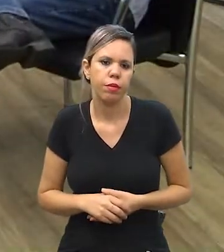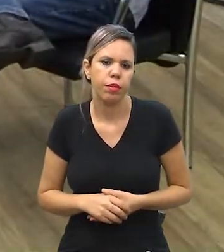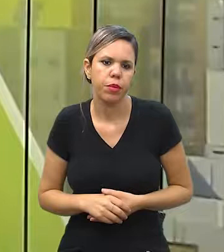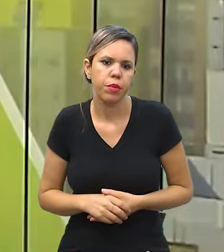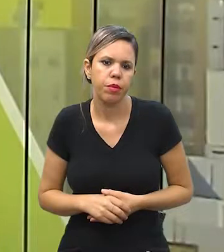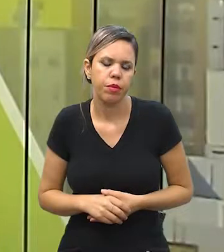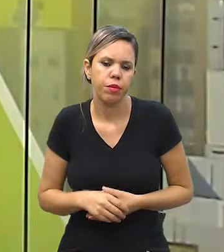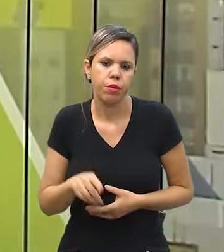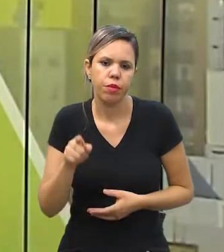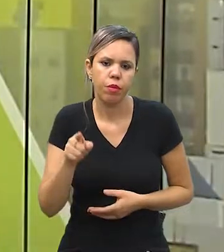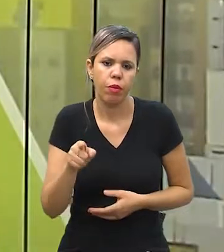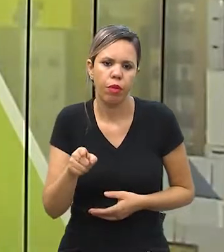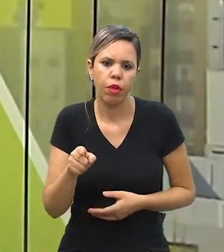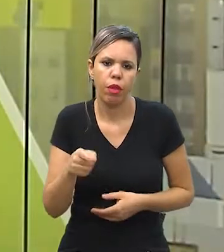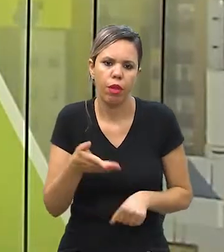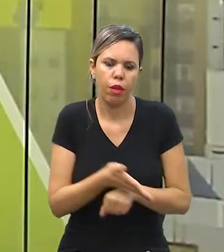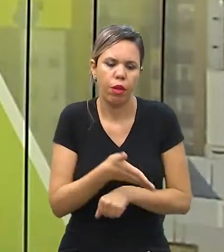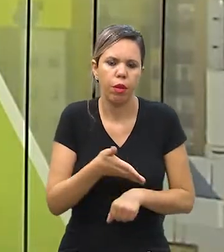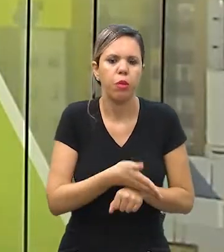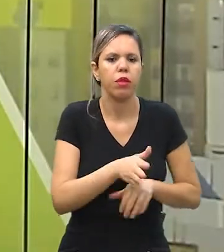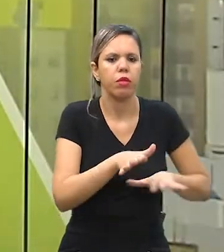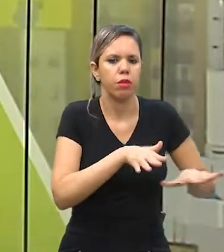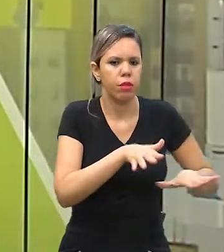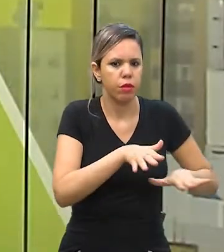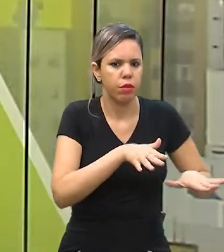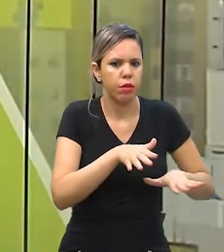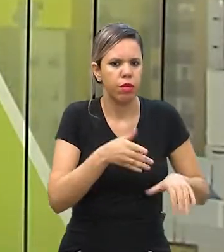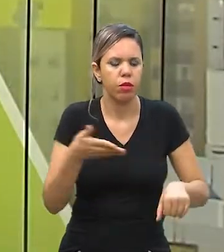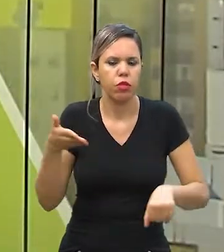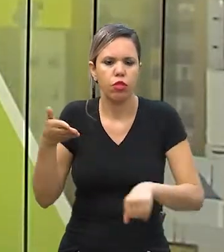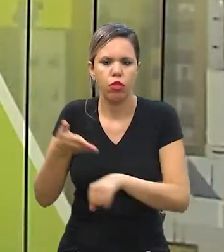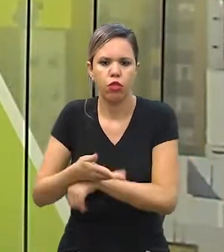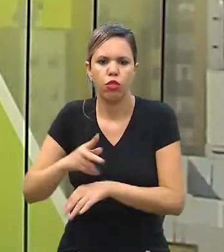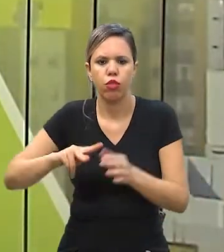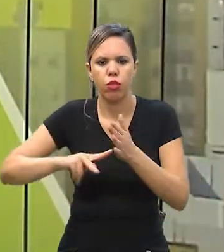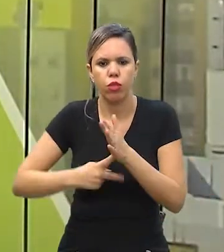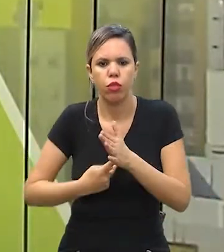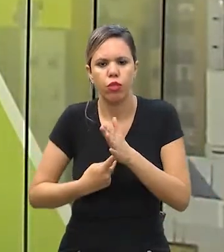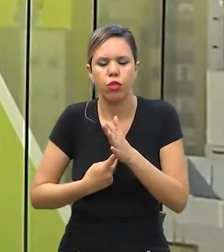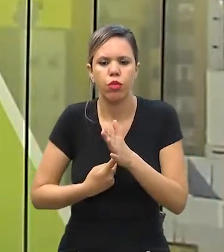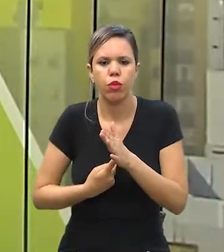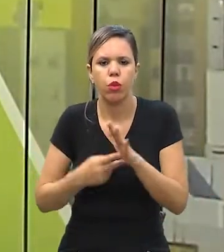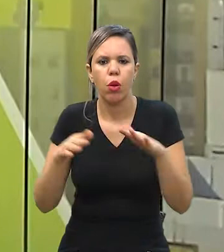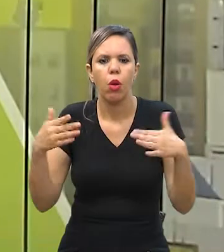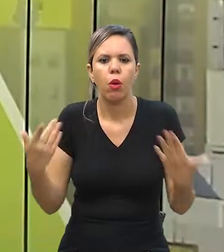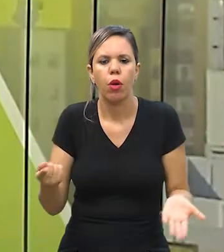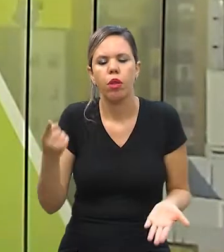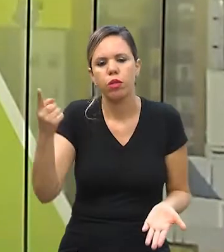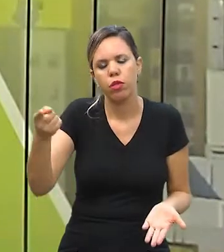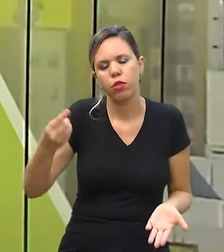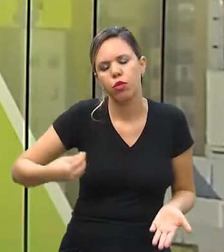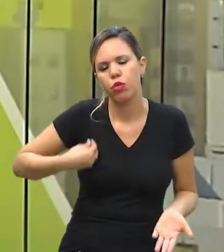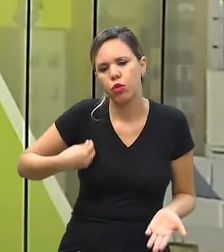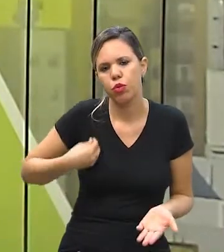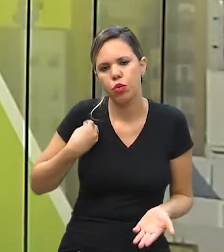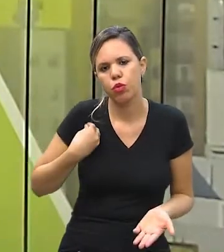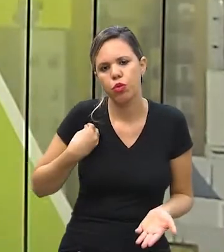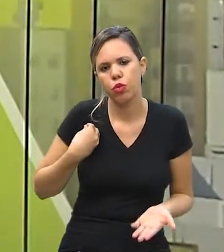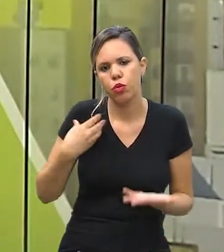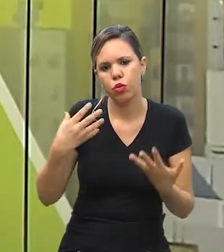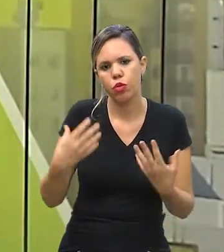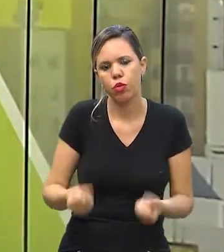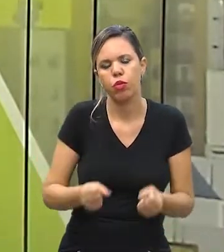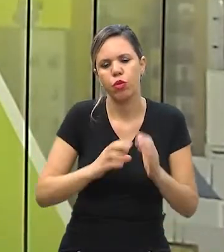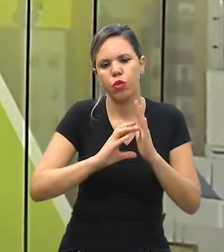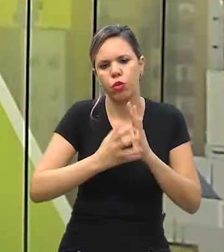Bom, então você participou desse movimento, entrou para o sindicato. Quando que na sua vida você se filiou a